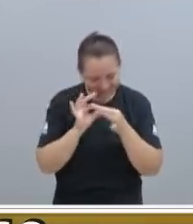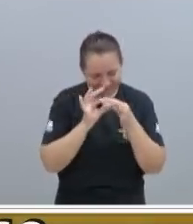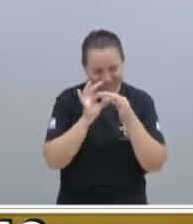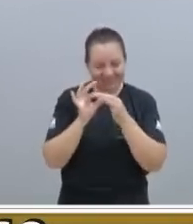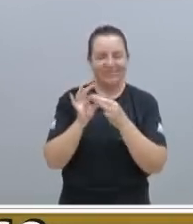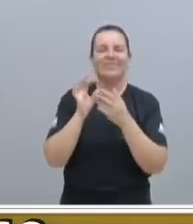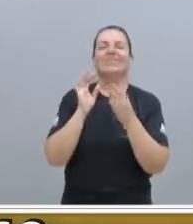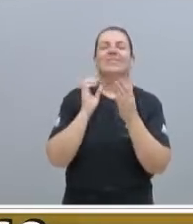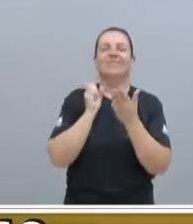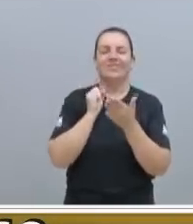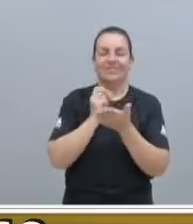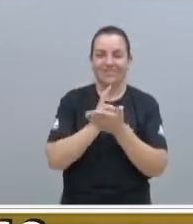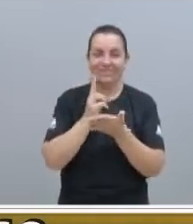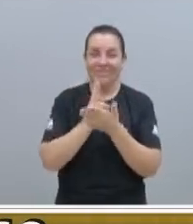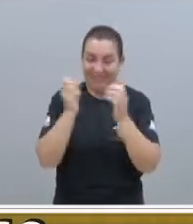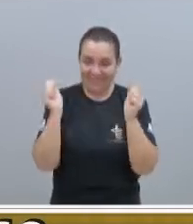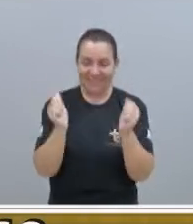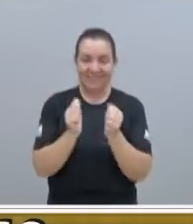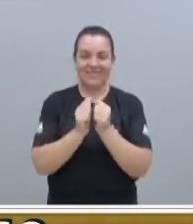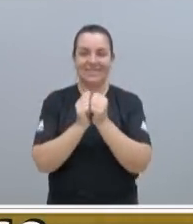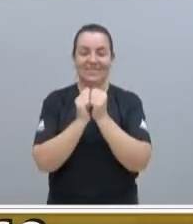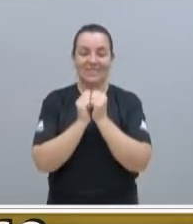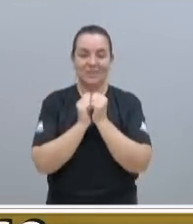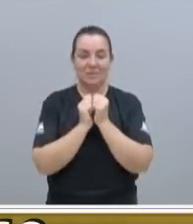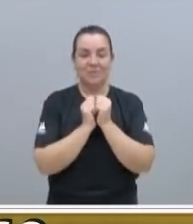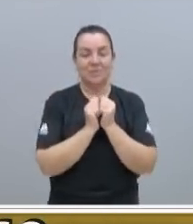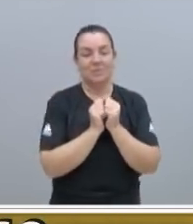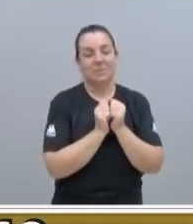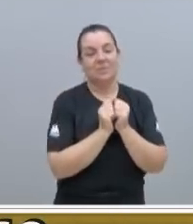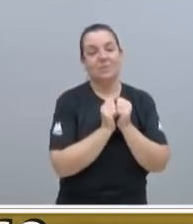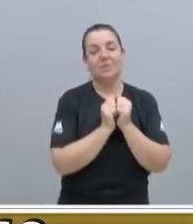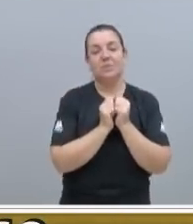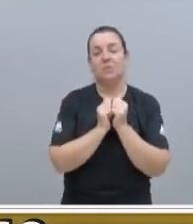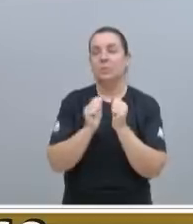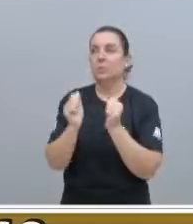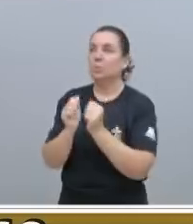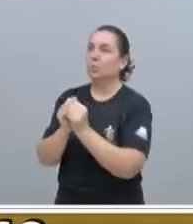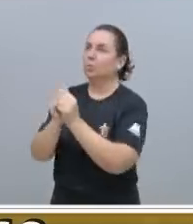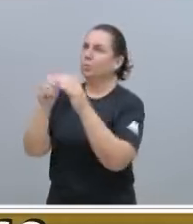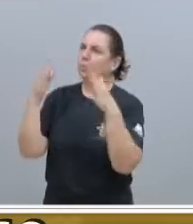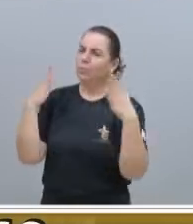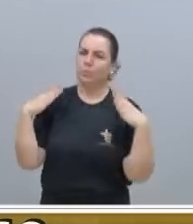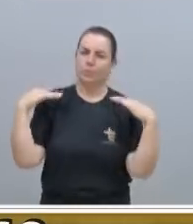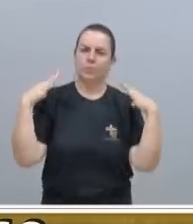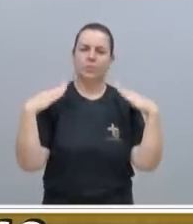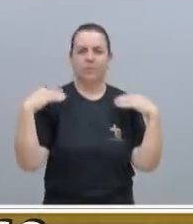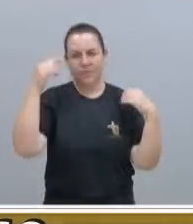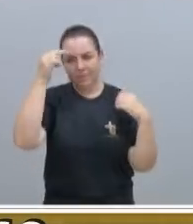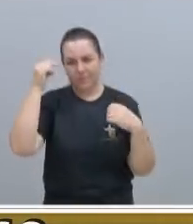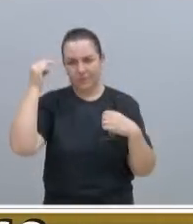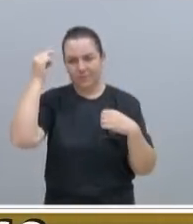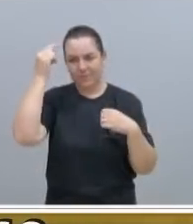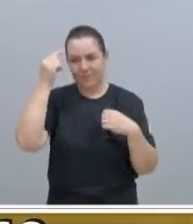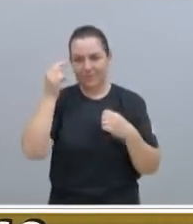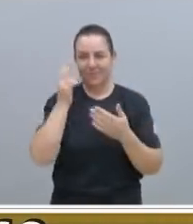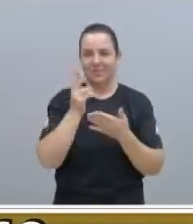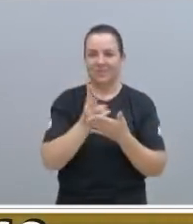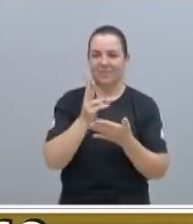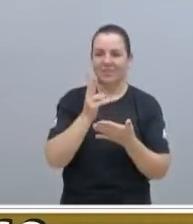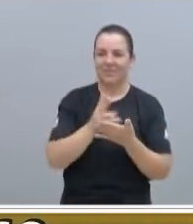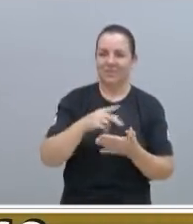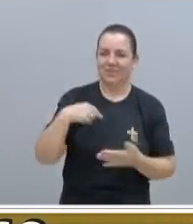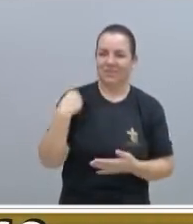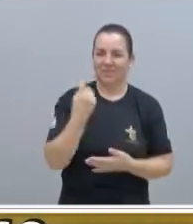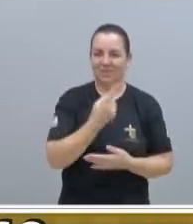estará bom meus anjos e santos em grânulos guardar